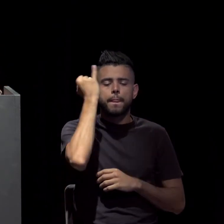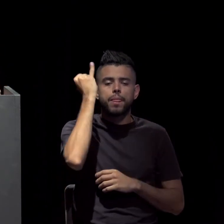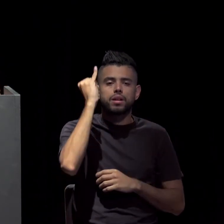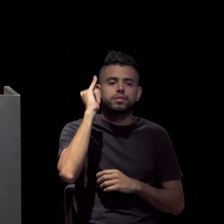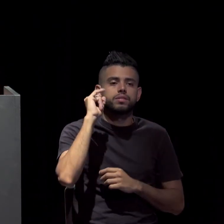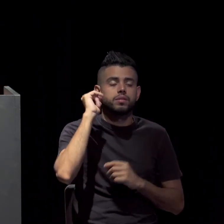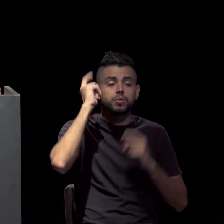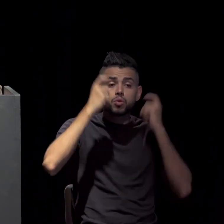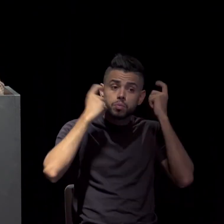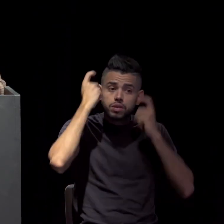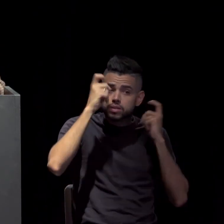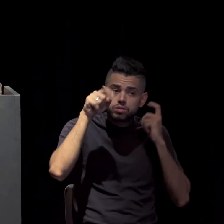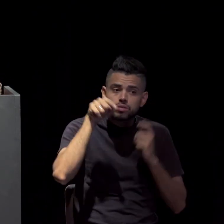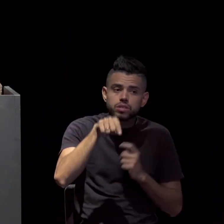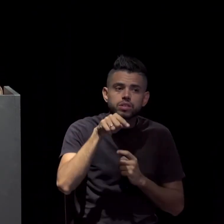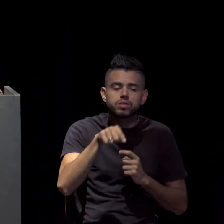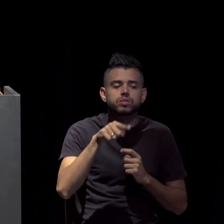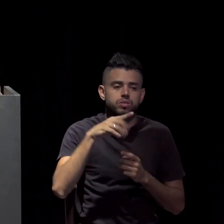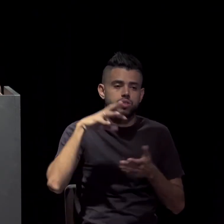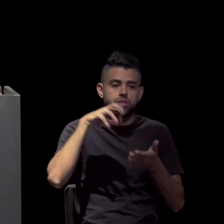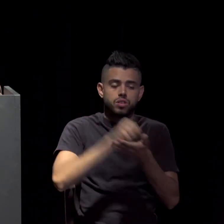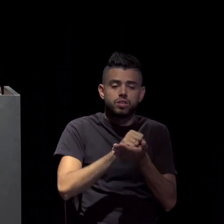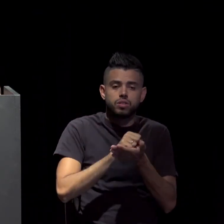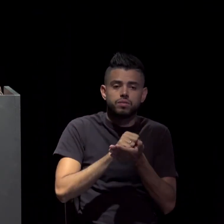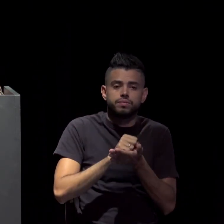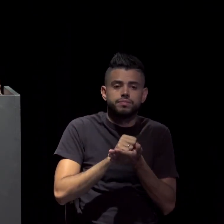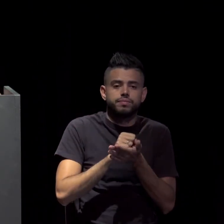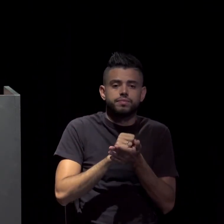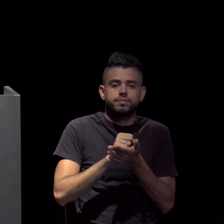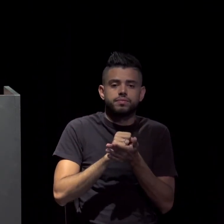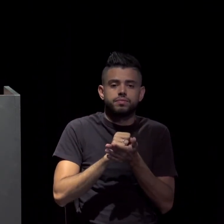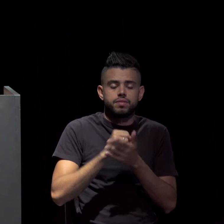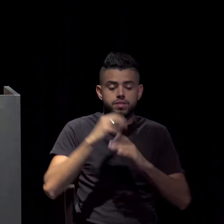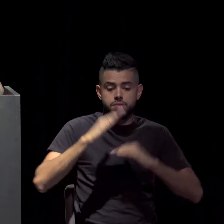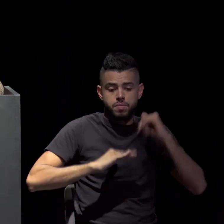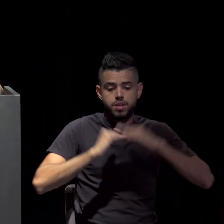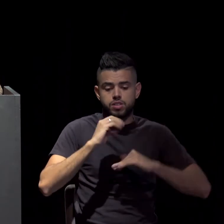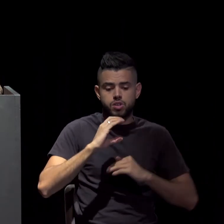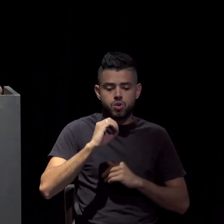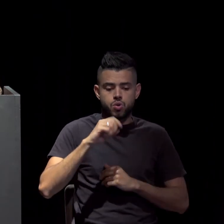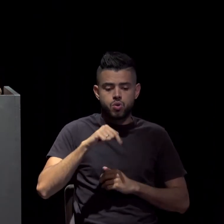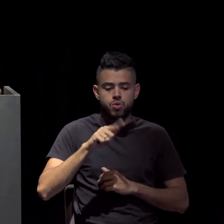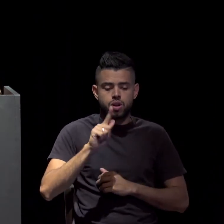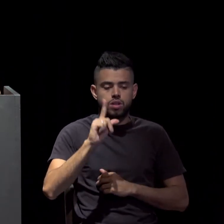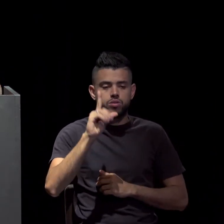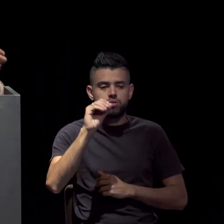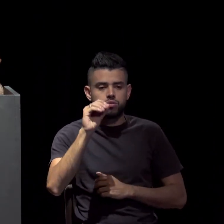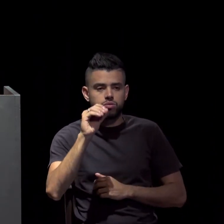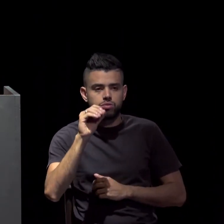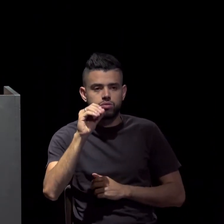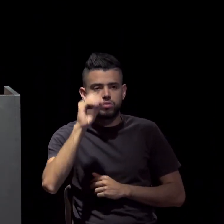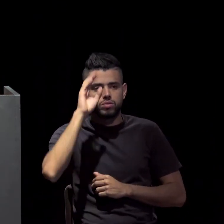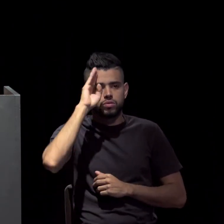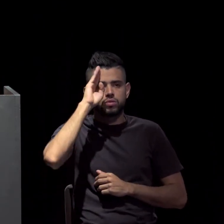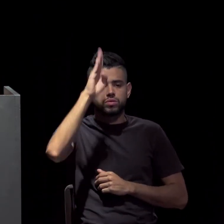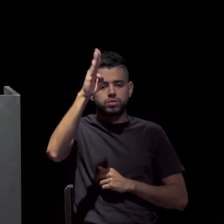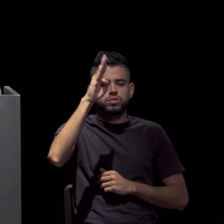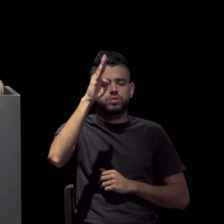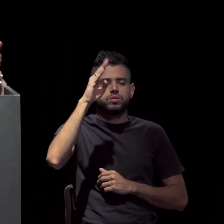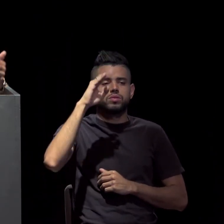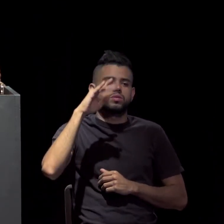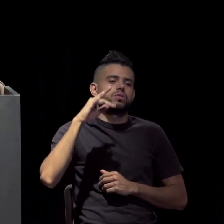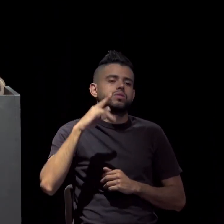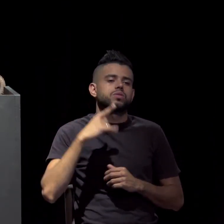preocupação dos folcloristas com o registro e descrição das práticas do Congado, principalmente aquelas de feição pública,